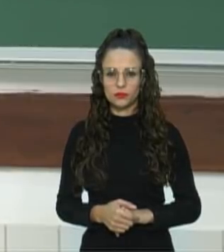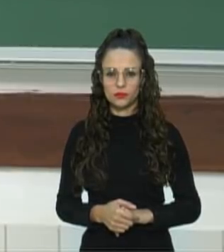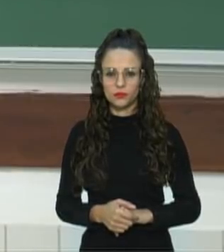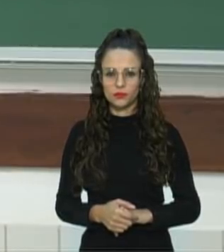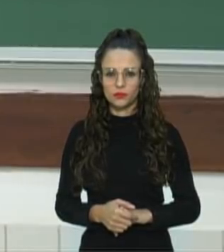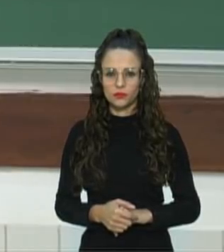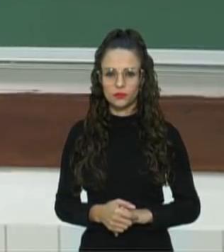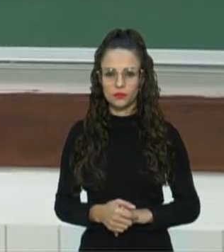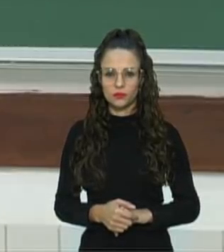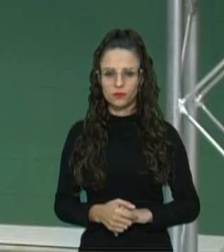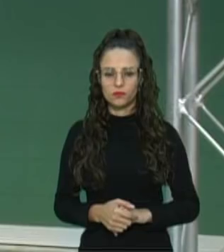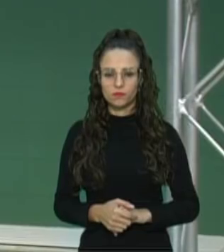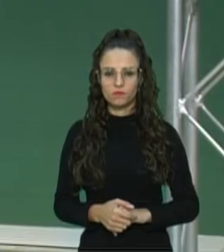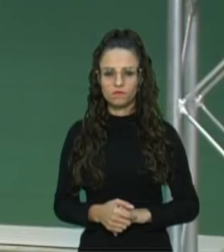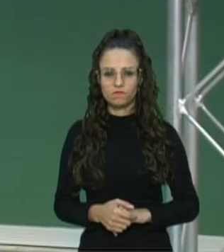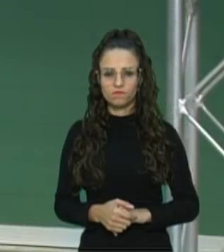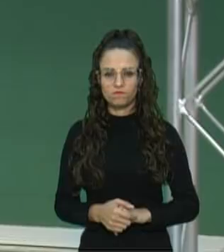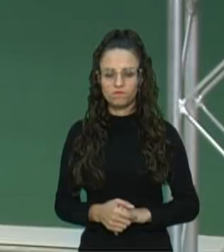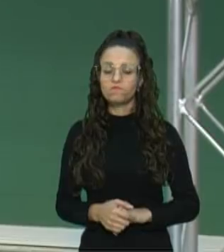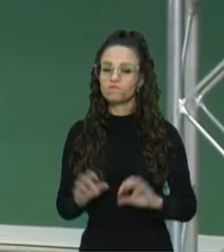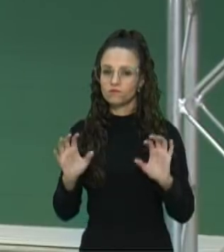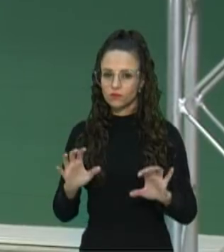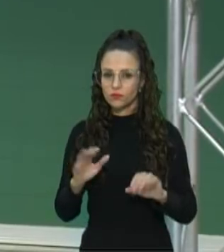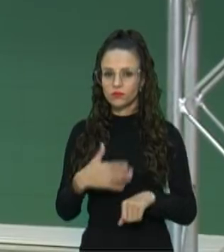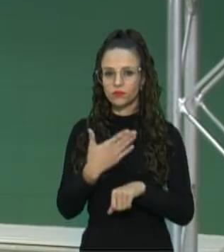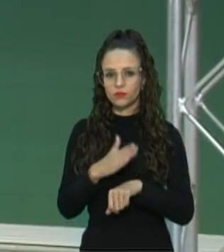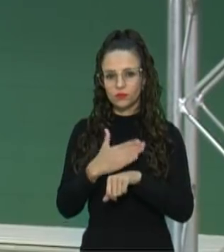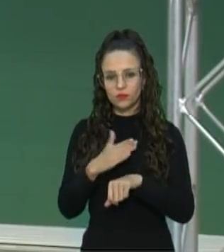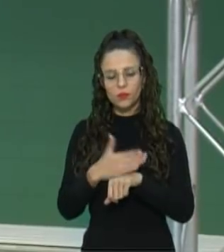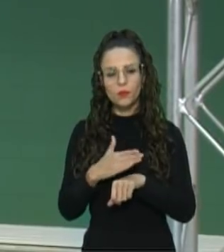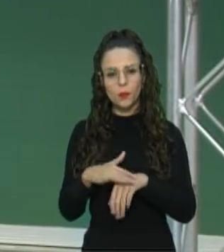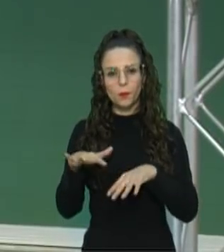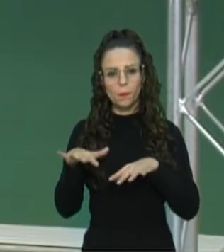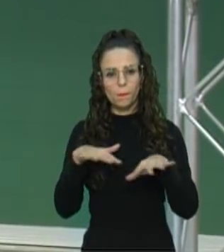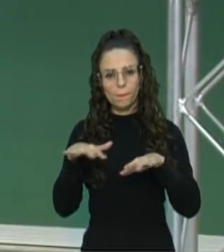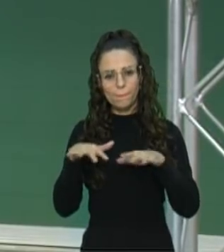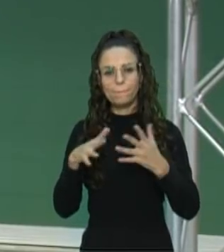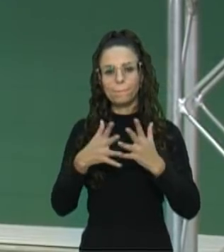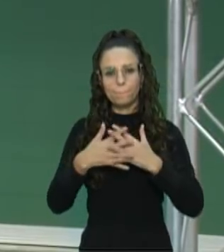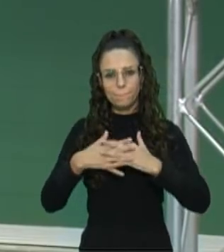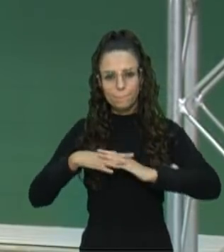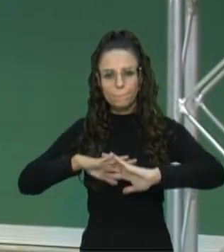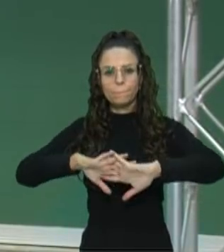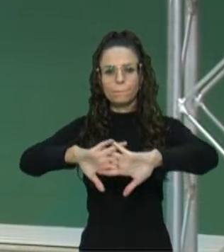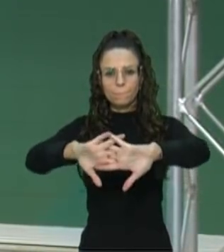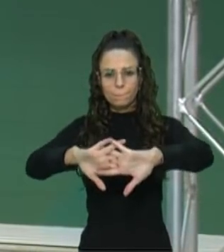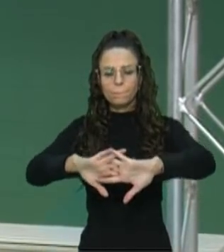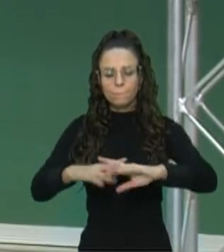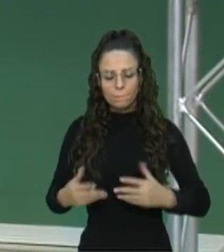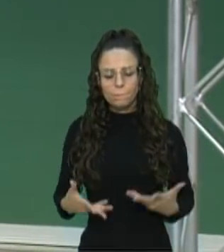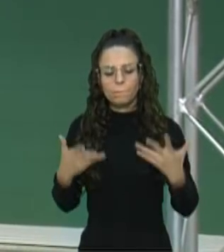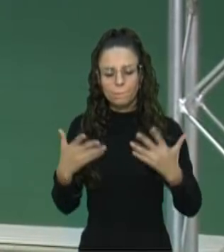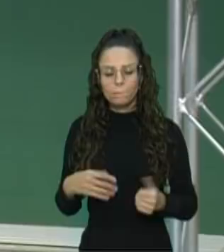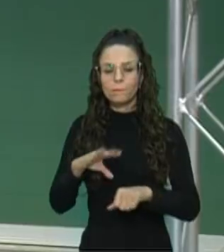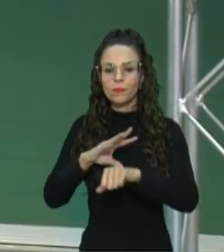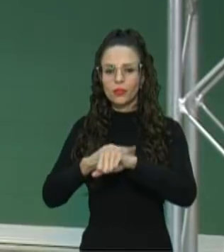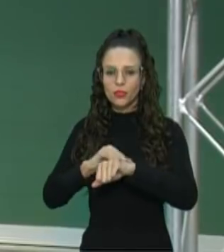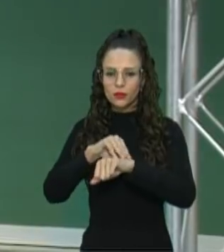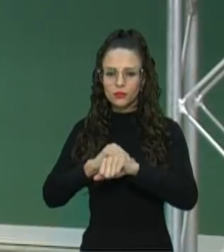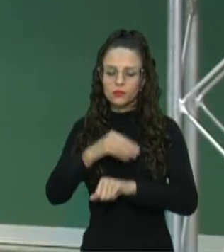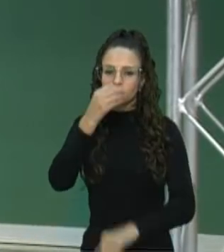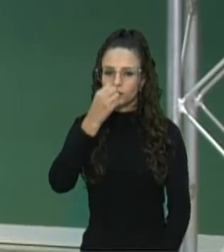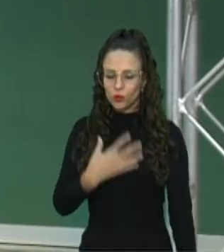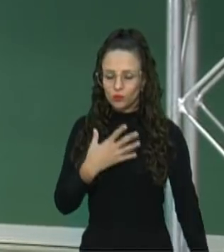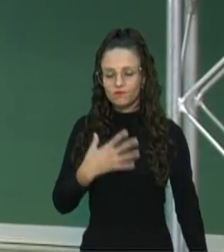olha aí. Então são pequenos exercícios, pequenas atividades que nós damos, né? Ativamos a nossa musculatura aqui, favorece